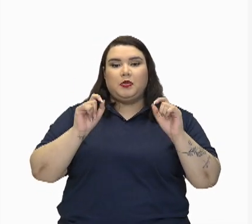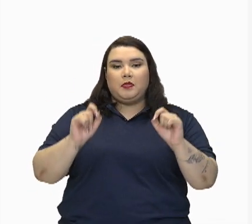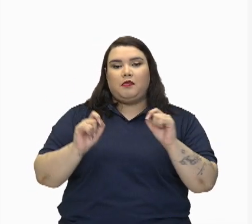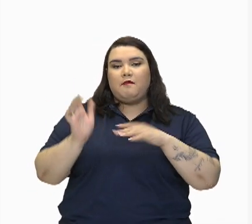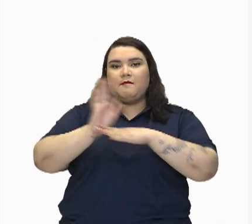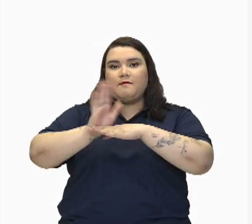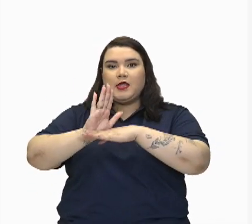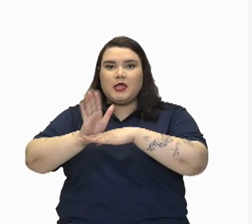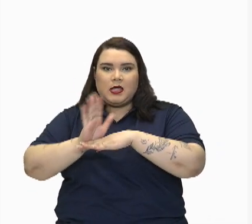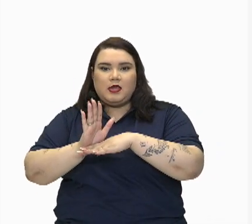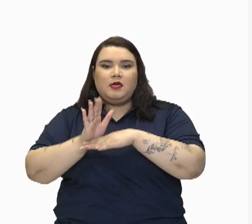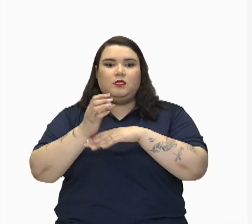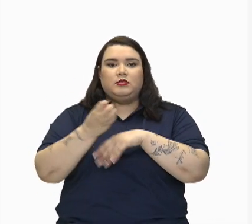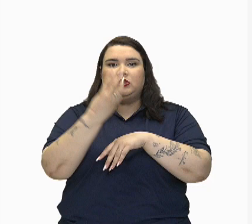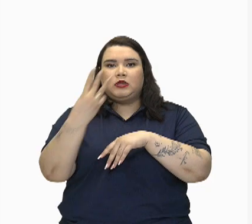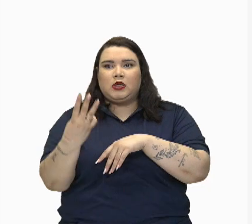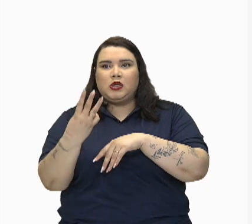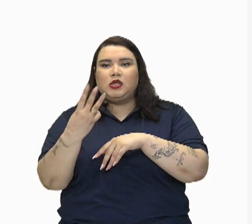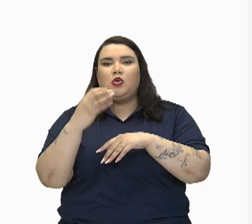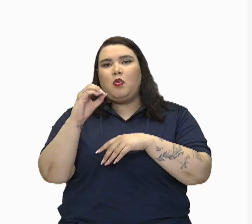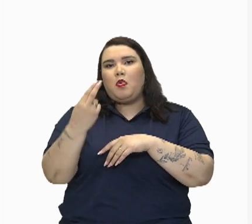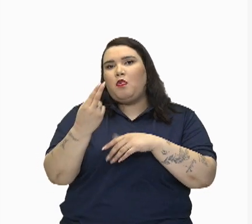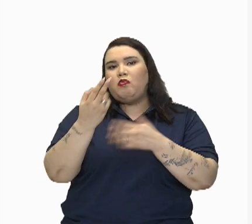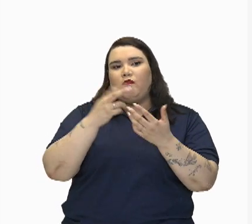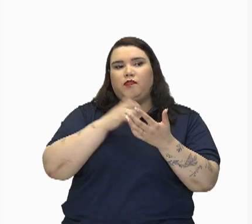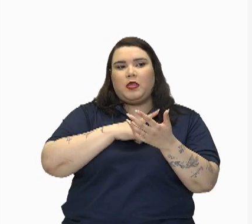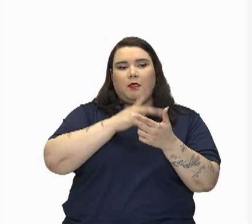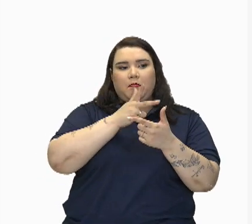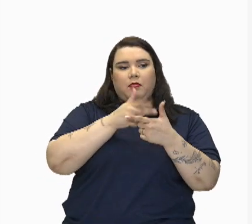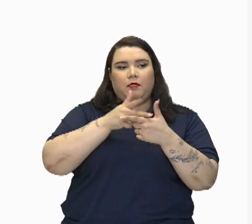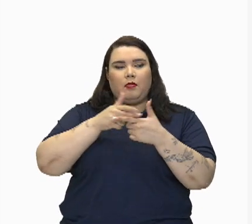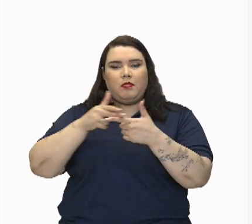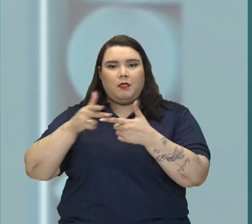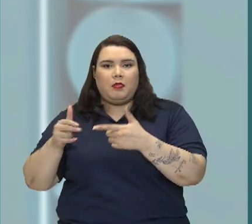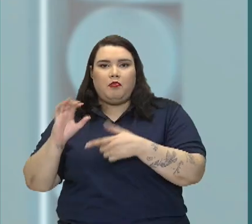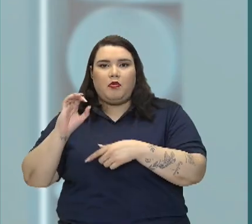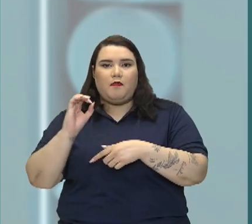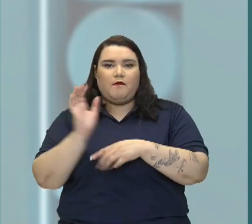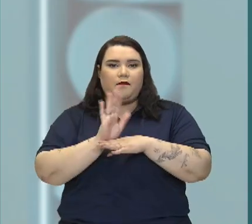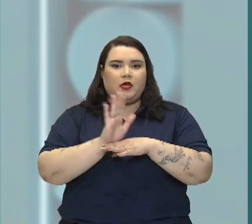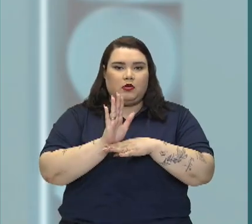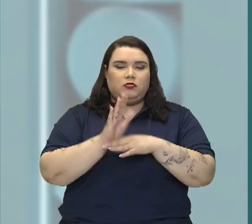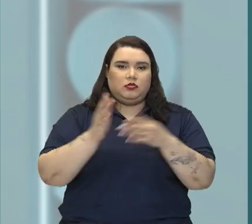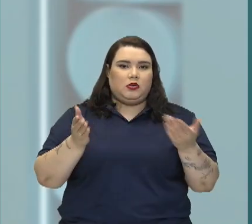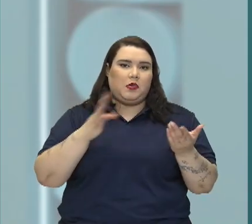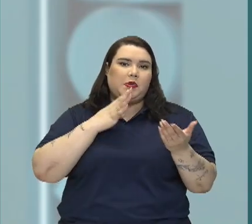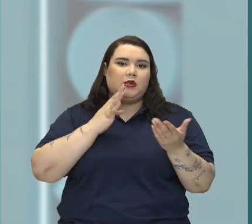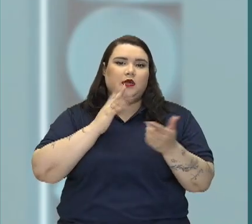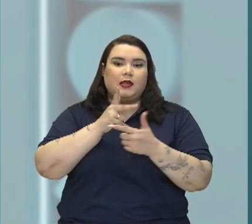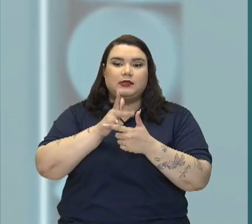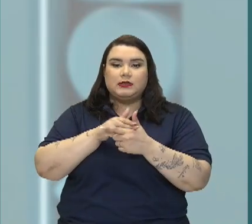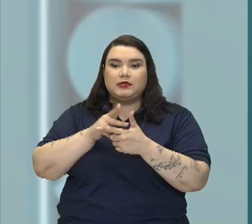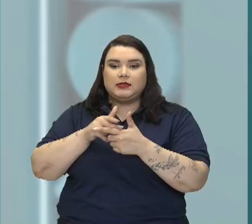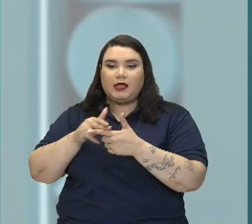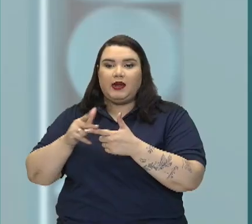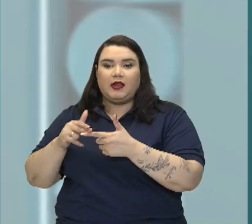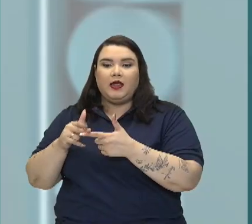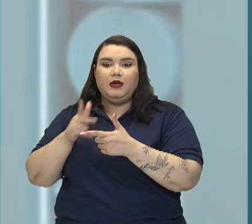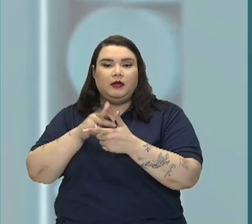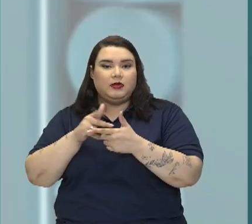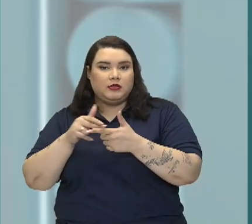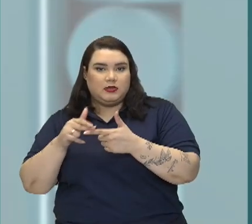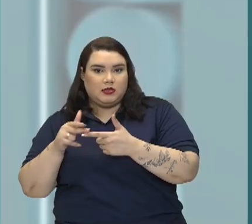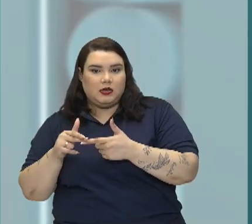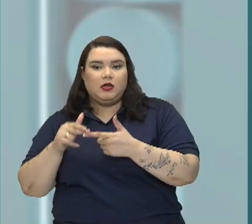ou obras com várias sequências, que são as costumadas séries que a gente tem visto, né? Os doramas da vida,